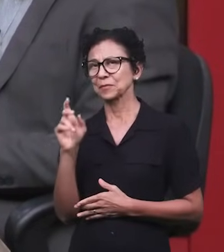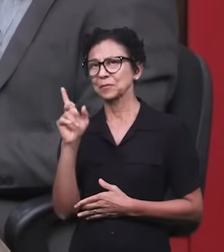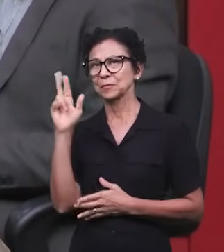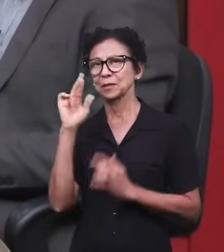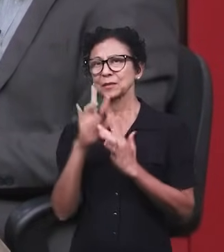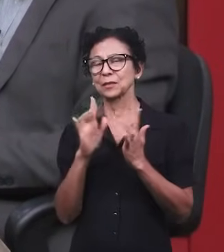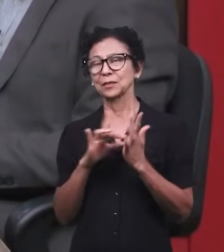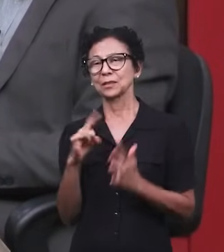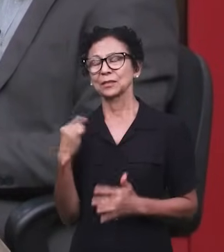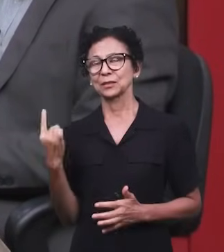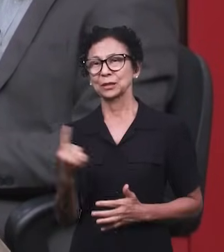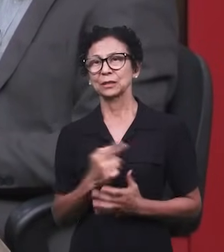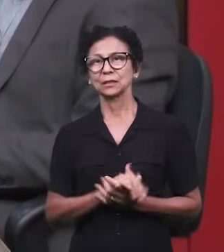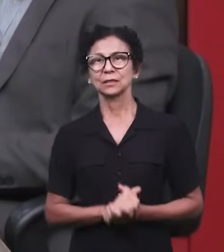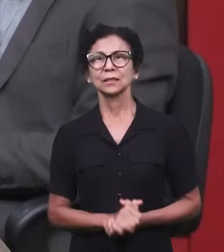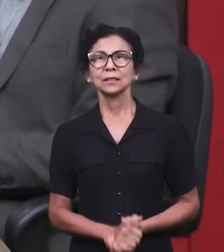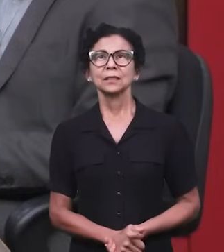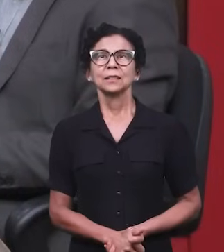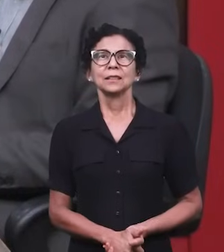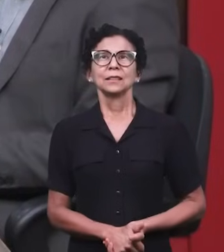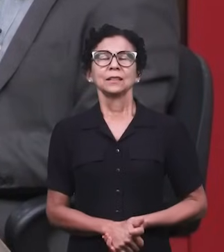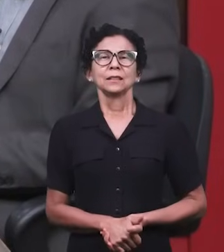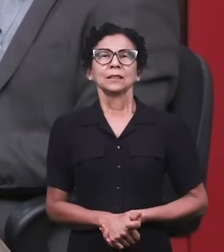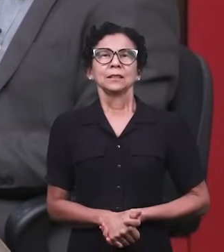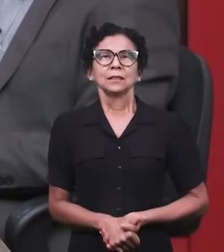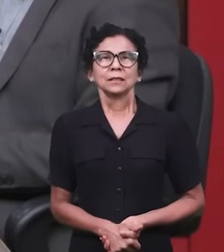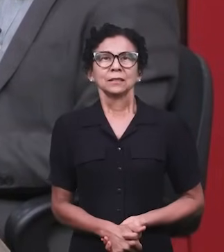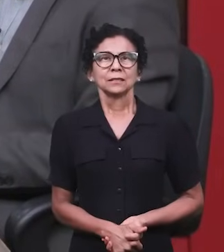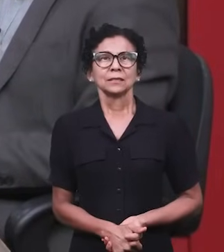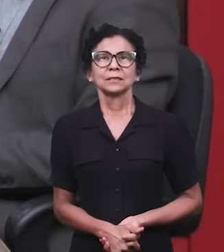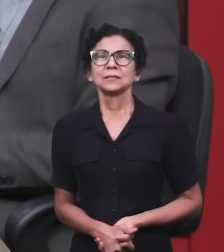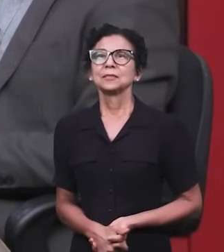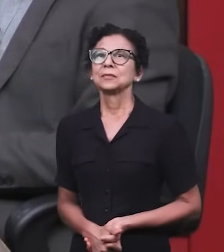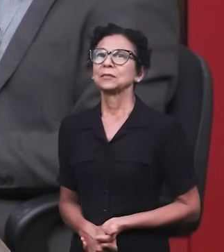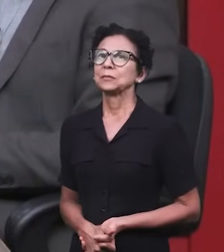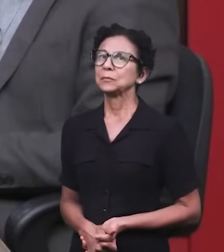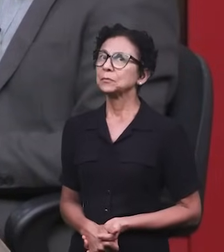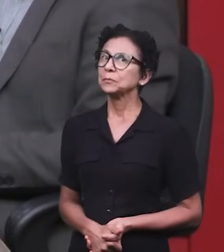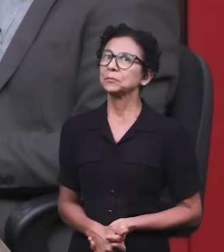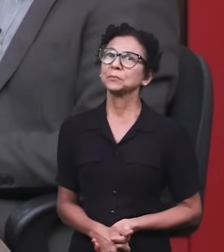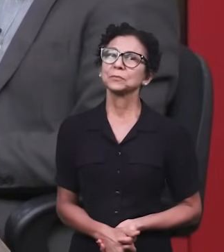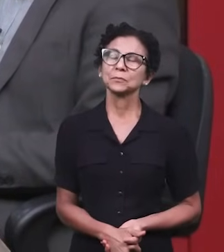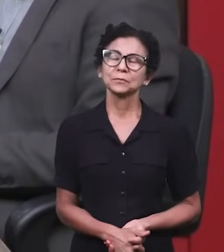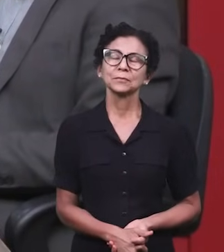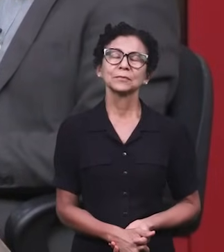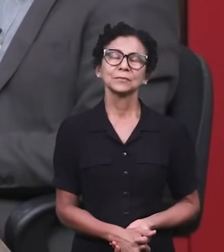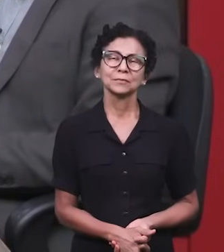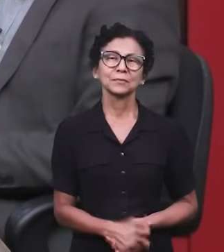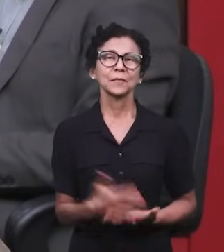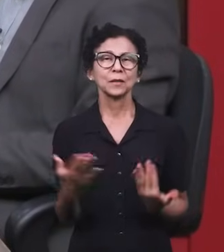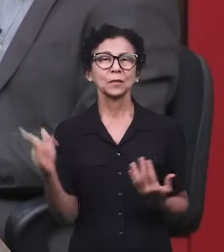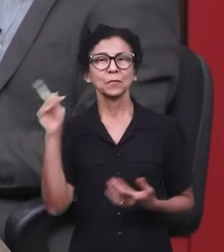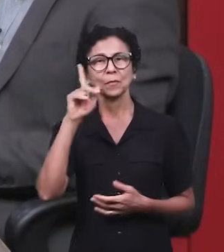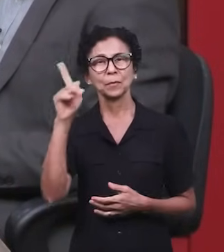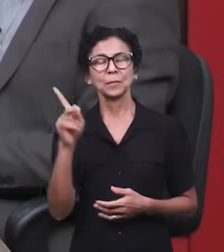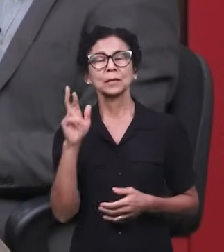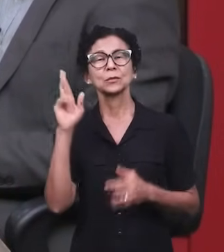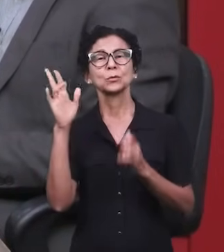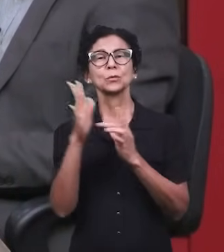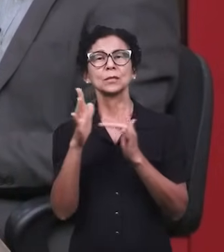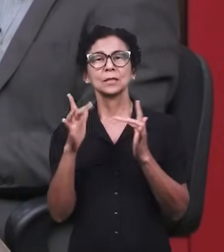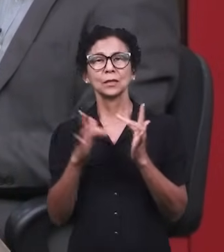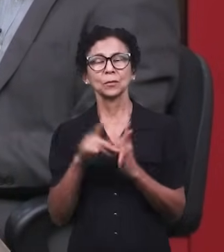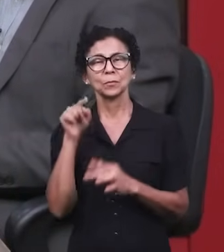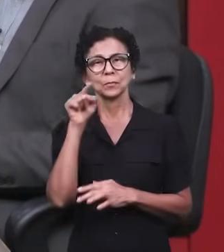estamos aqui com essa saudação que já mostra qual é o nosso objetivo, que você alcance a paz do Senhor Jesus.